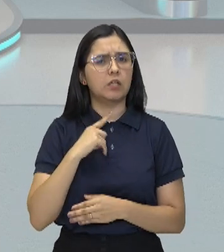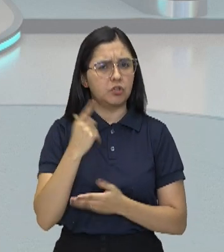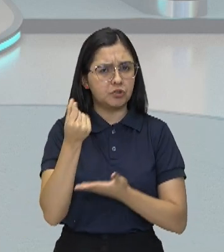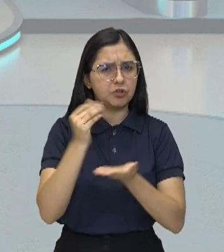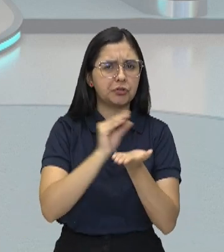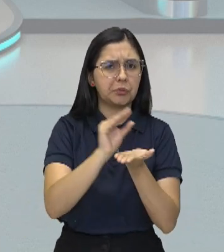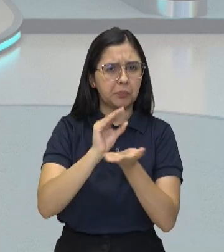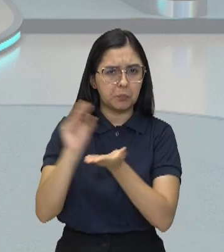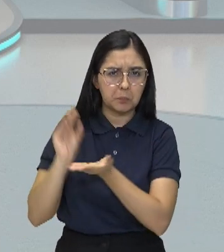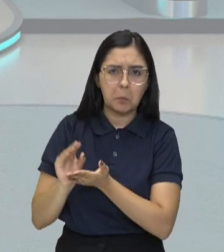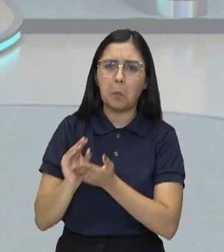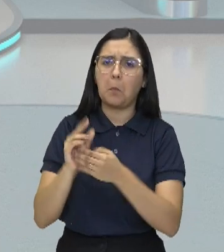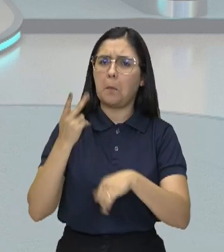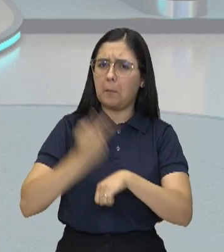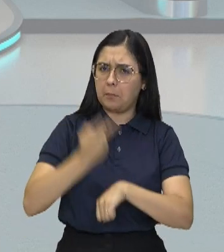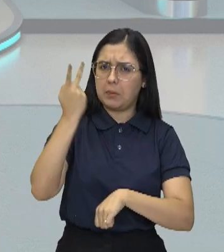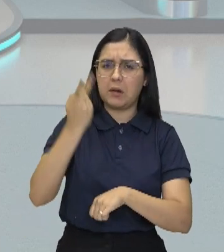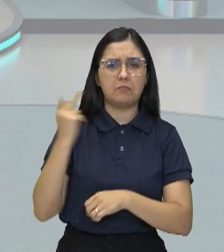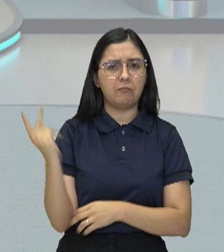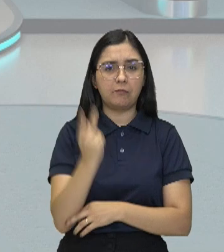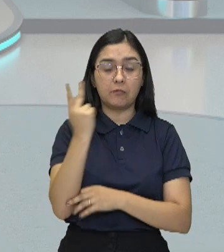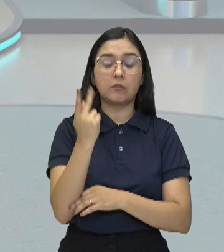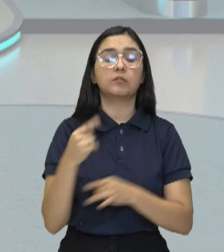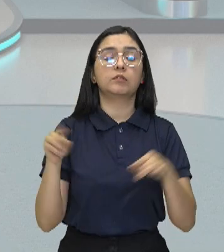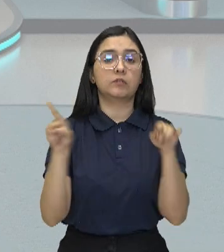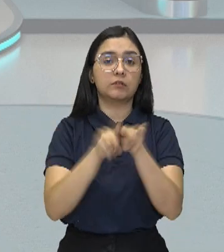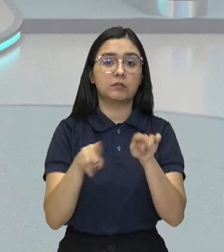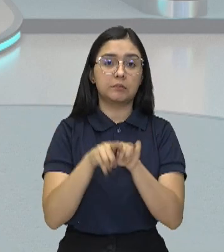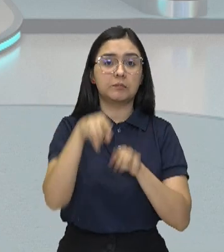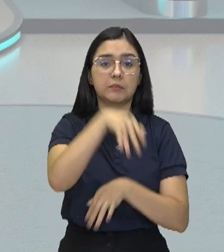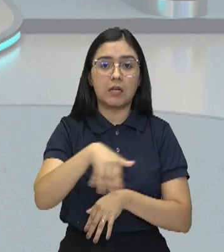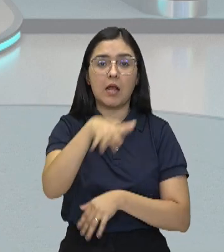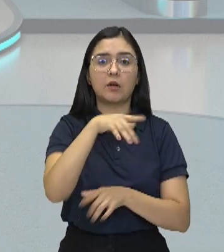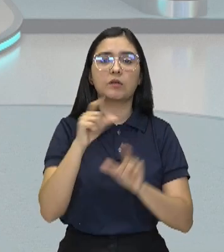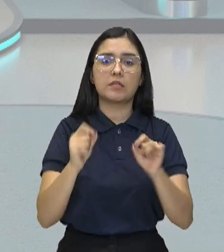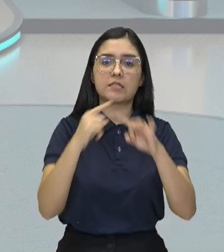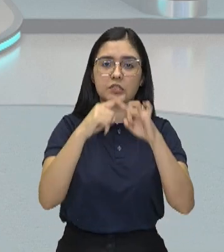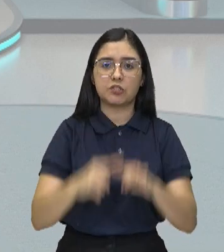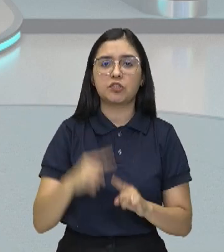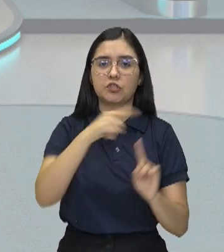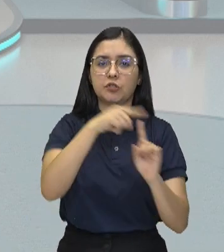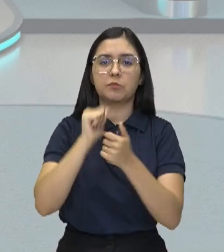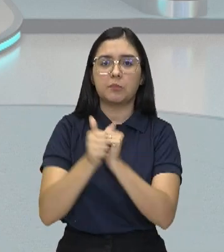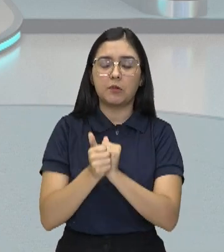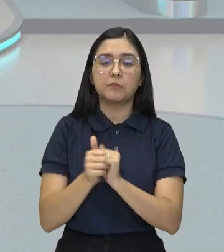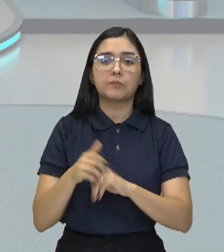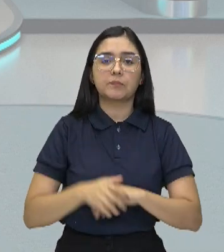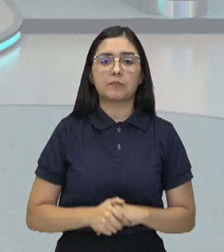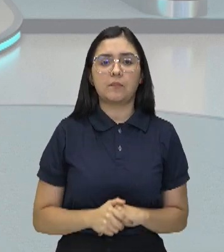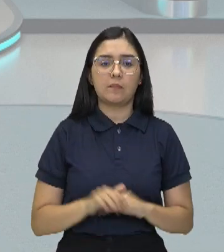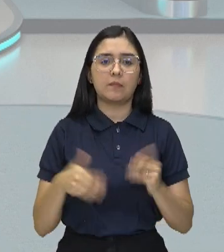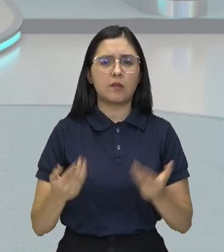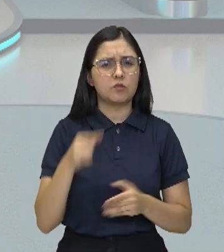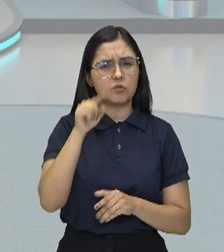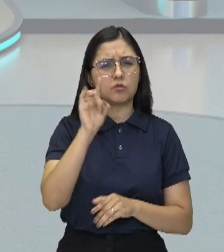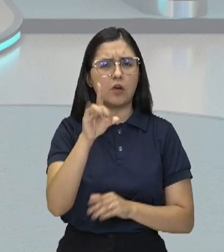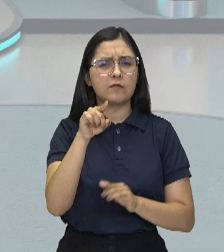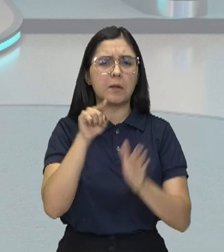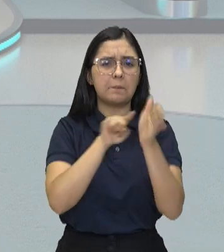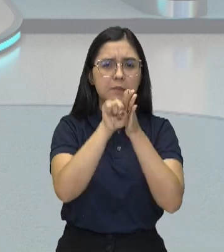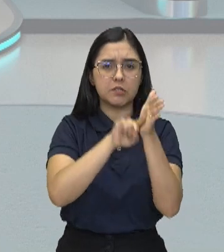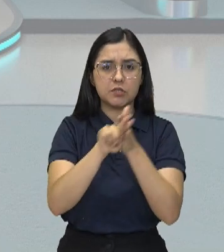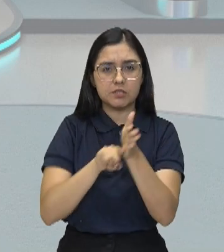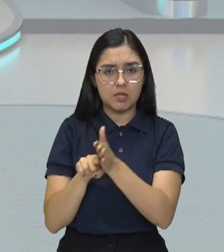dinheiro, prêmios valiosos, né, dentro dessa modalidade. né? Basta você pesquisar lá como